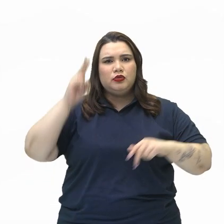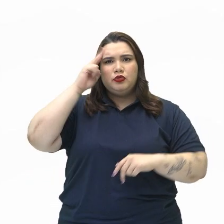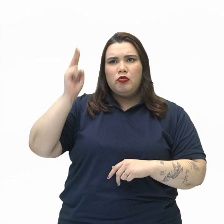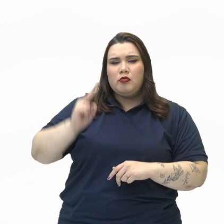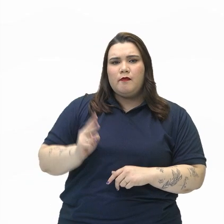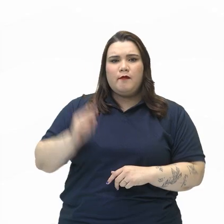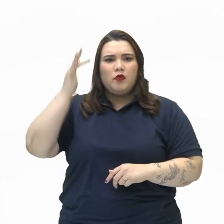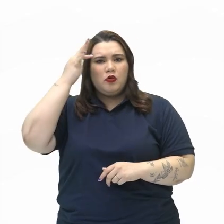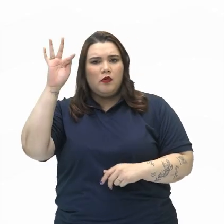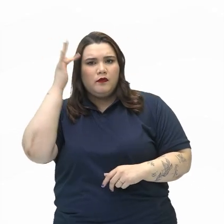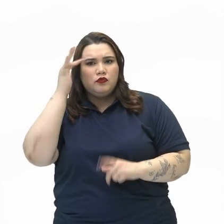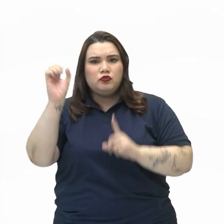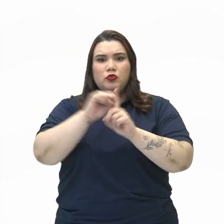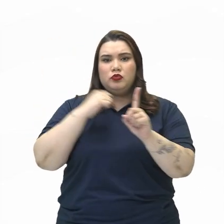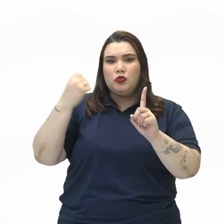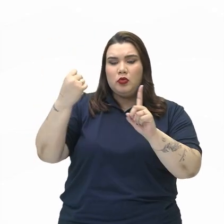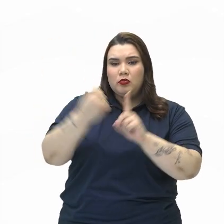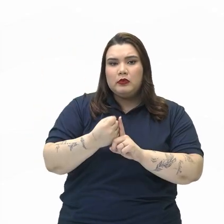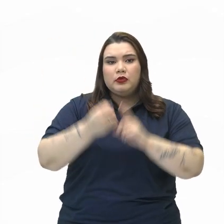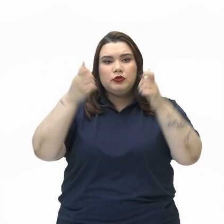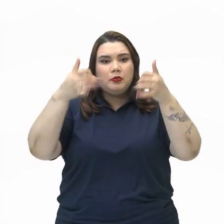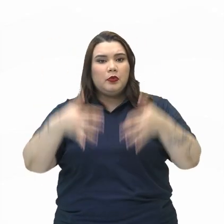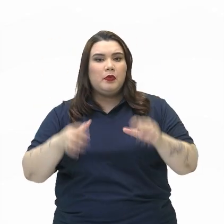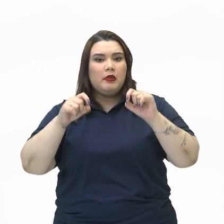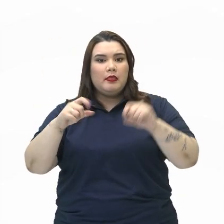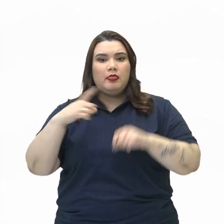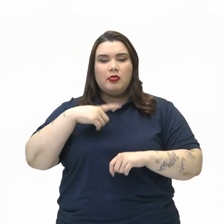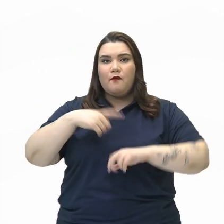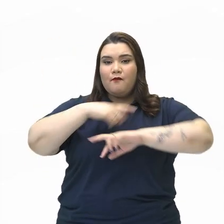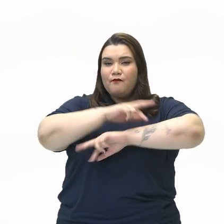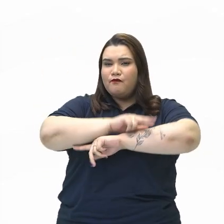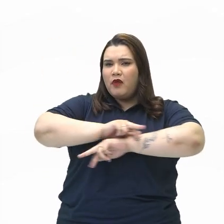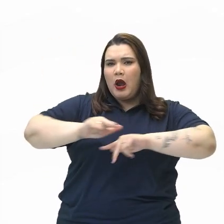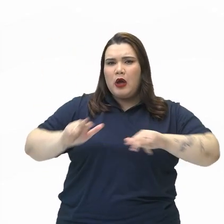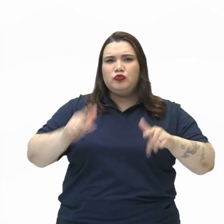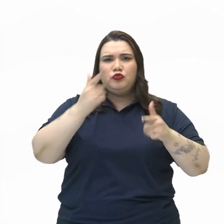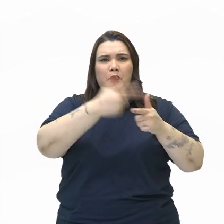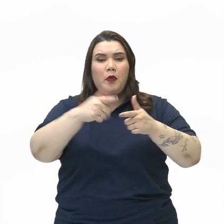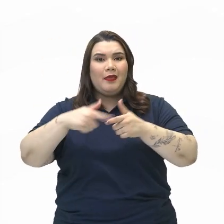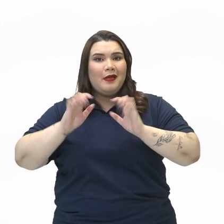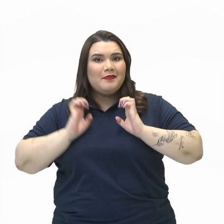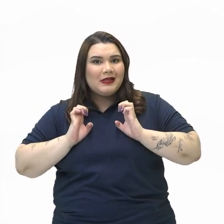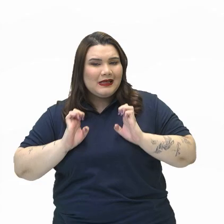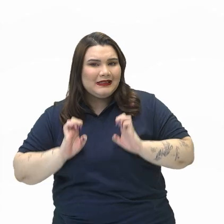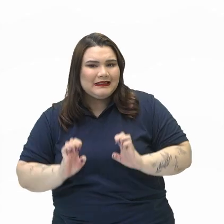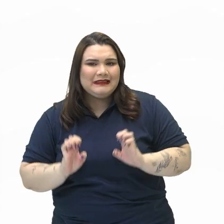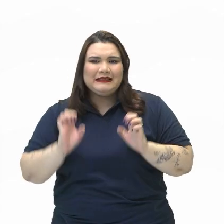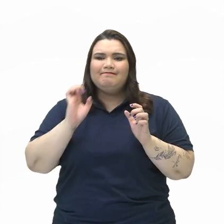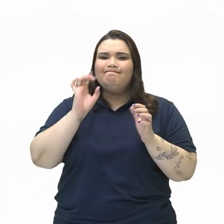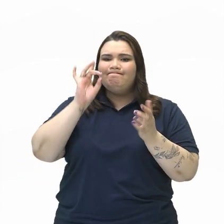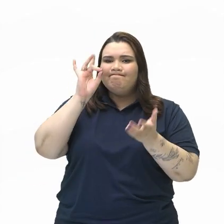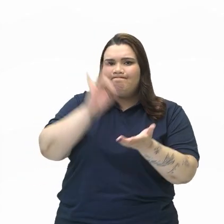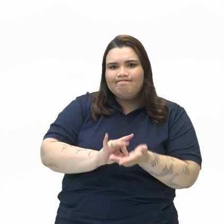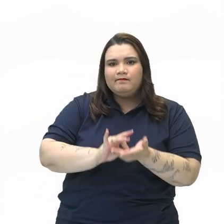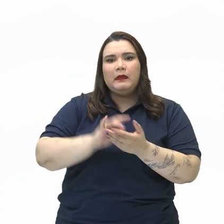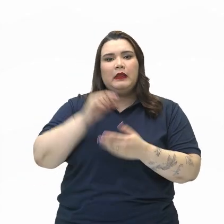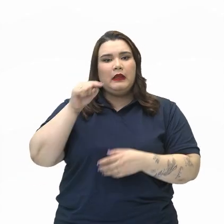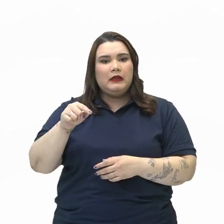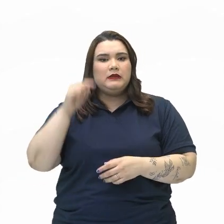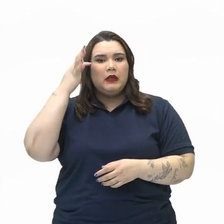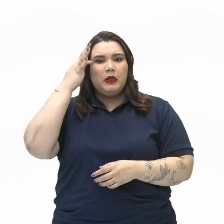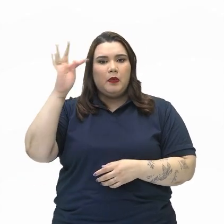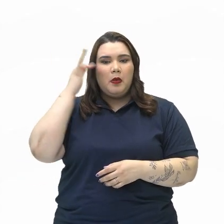historiadores, filósofos, sociólogos declaram que existem diversos problemas éticos sérios na eugenia, como